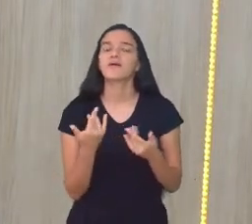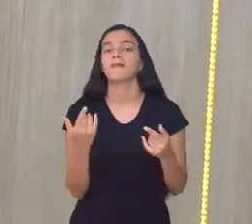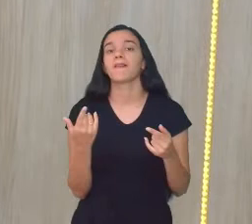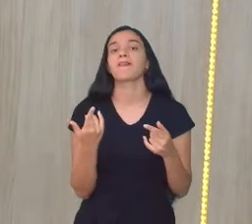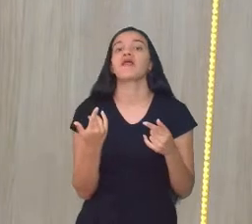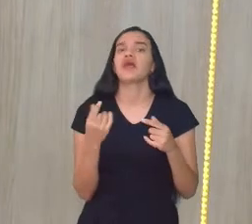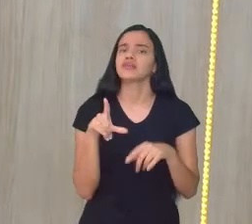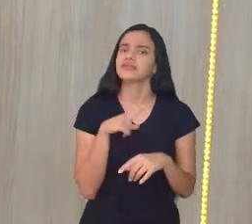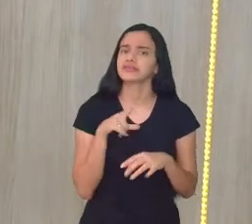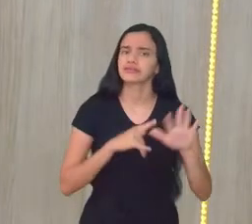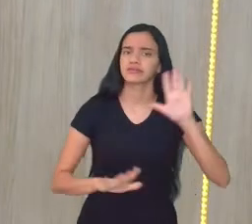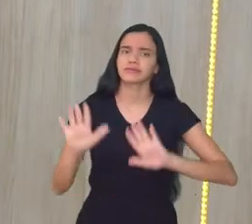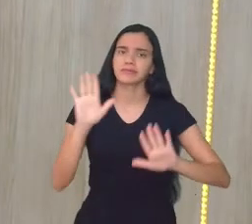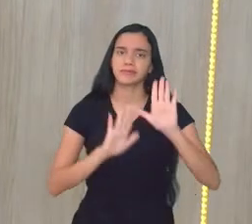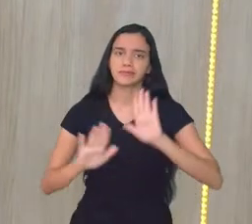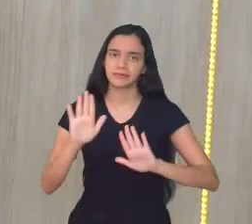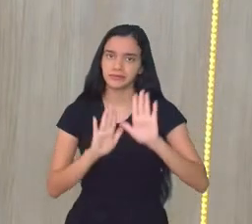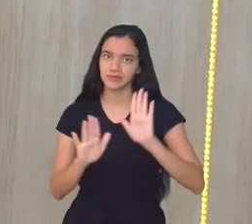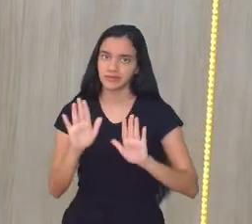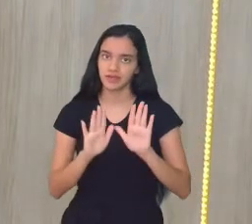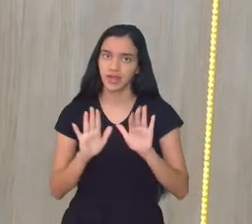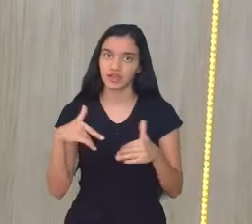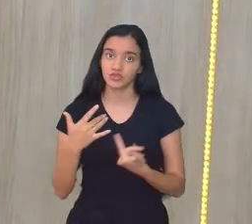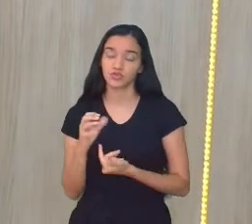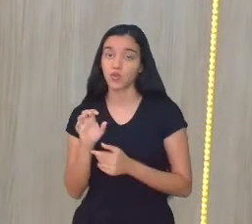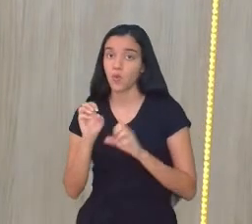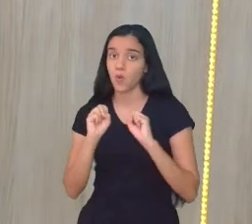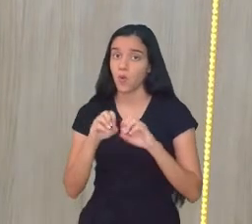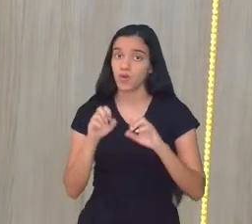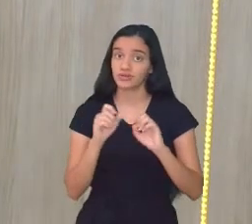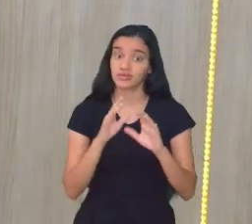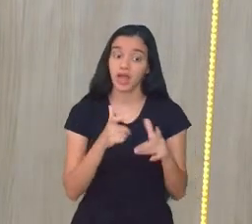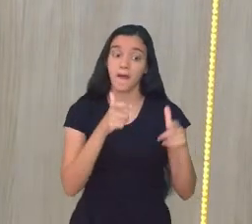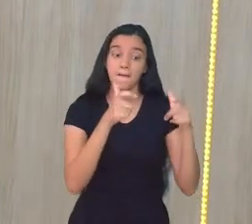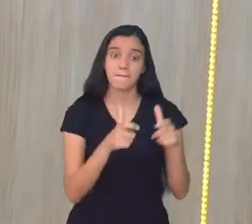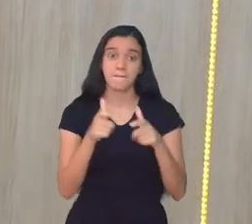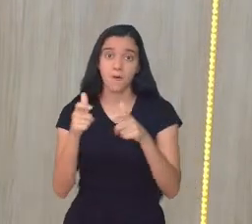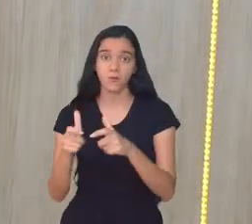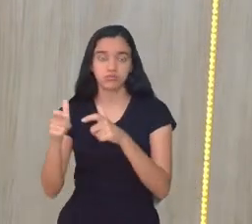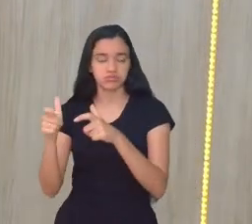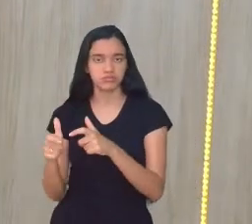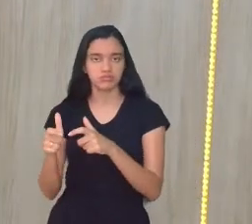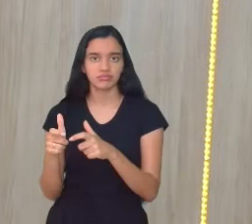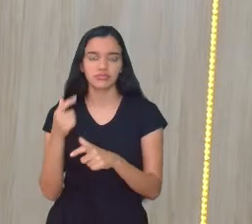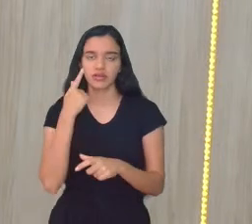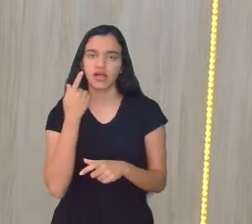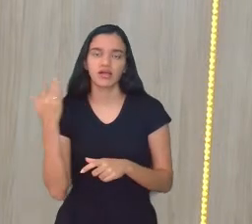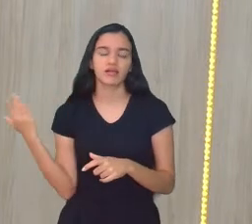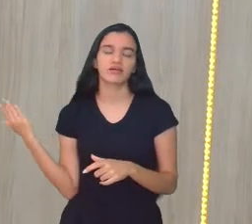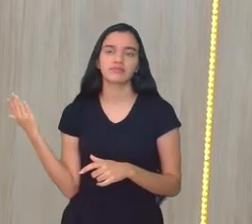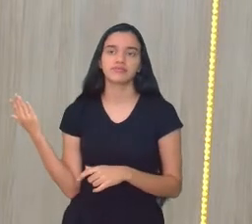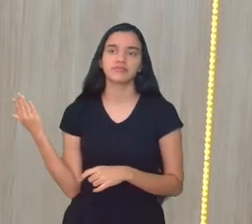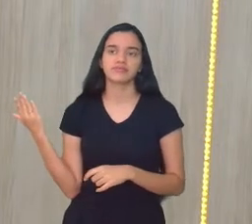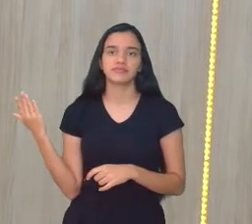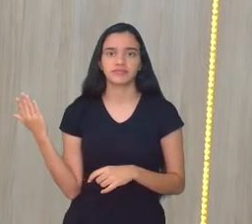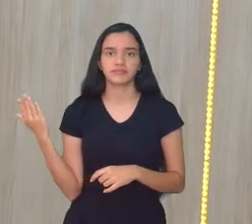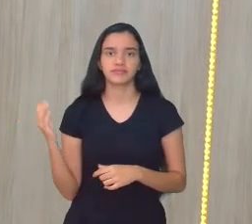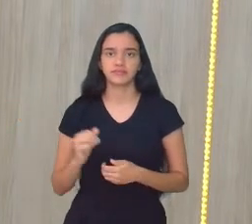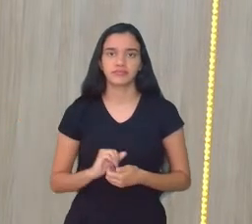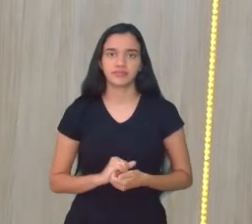casa de lá. Tem que ter cuidado, gente. Eu estou trabalhando posição. Então, esta posição aqui,